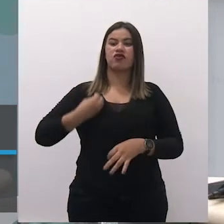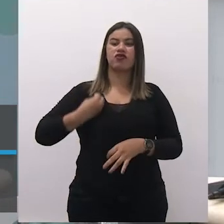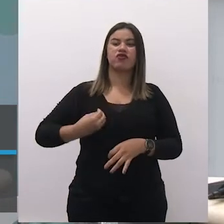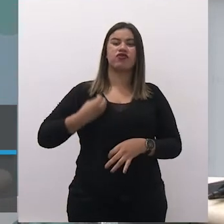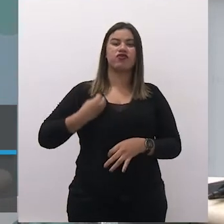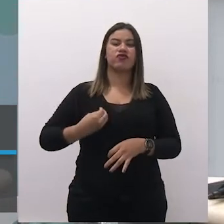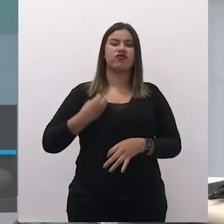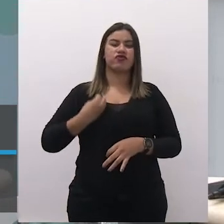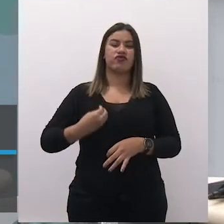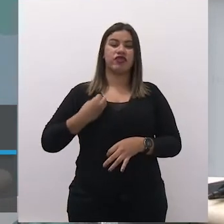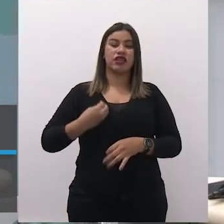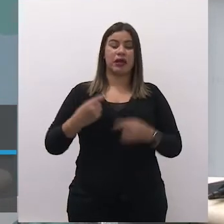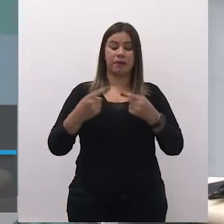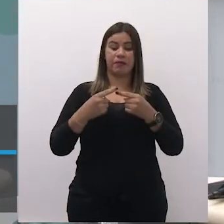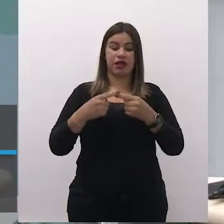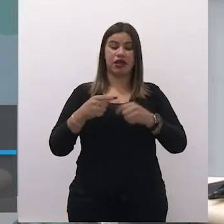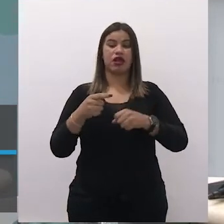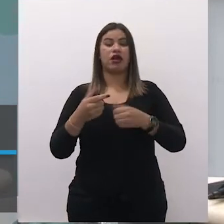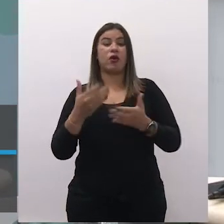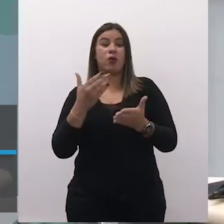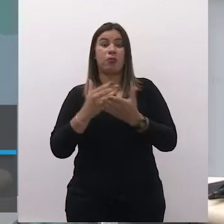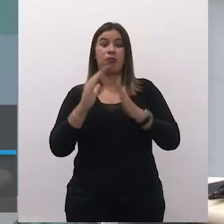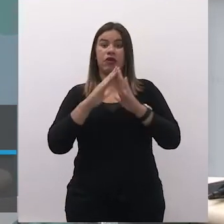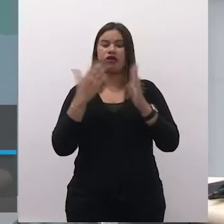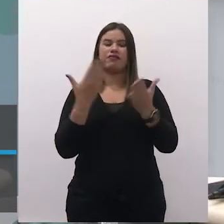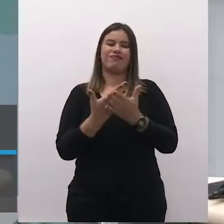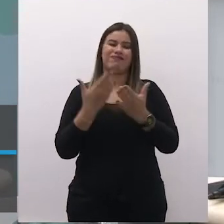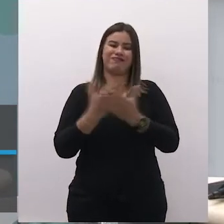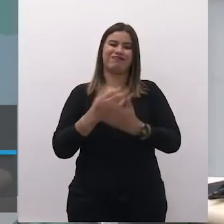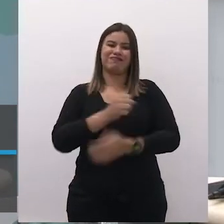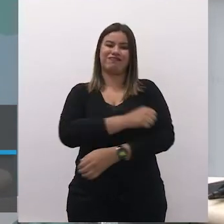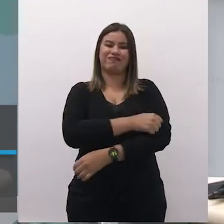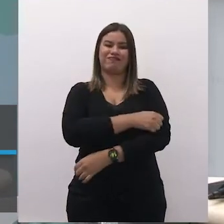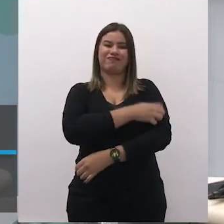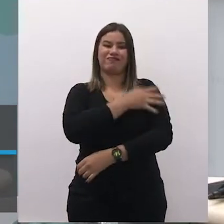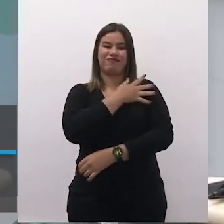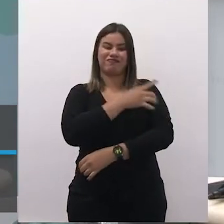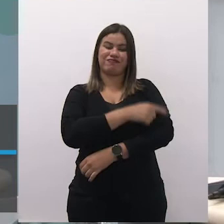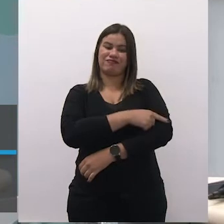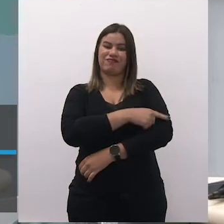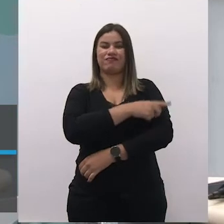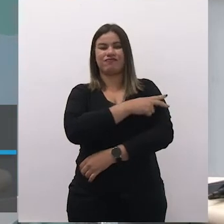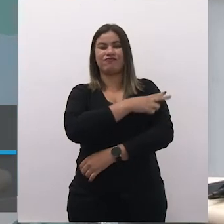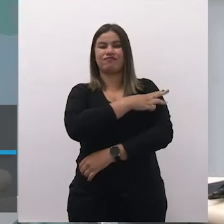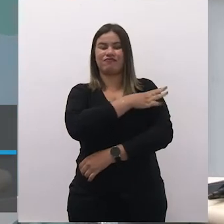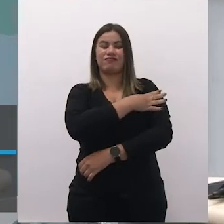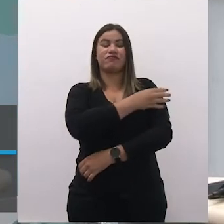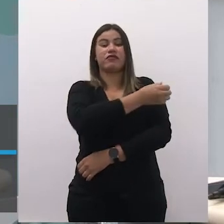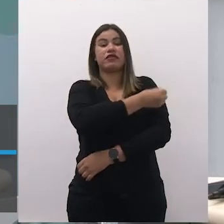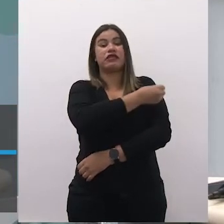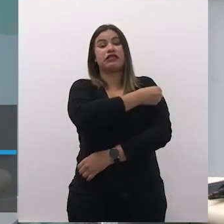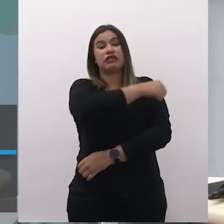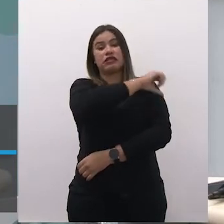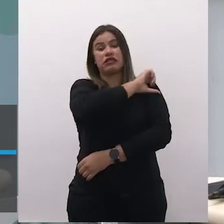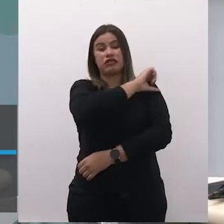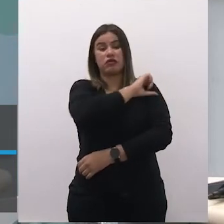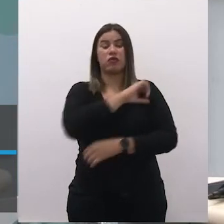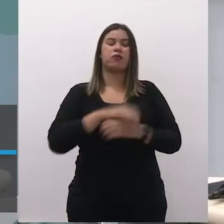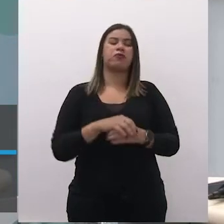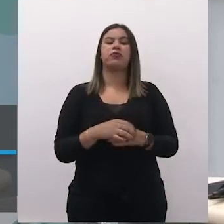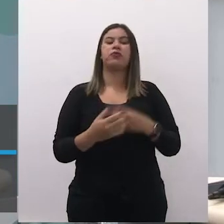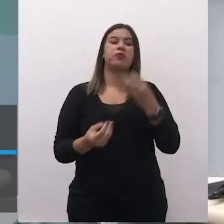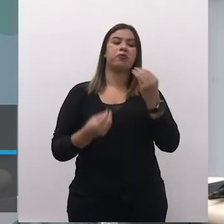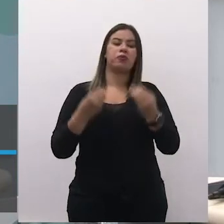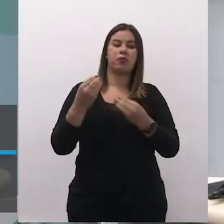incentivado desde lá dos anos iniciais. E quando chega no 6º ano, ensino fundamental, anos finais, ele precisa